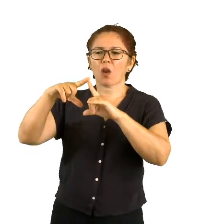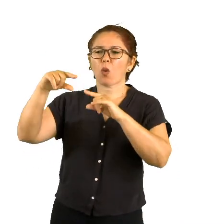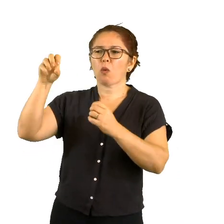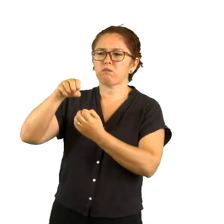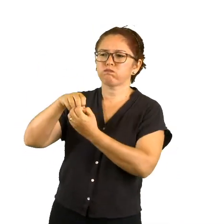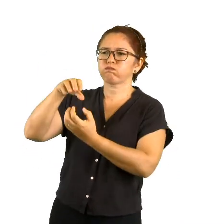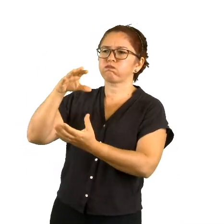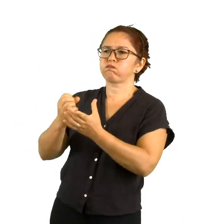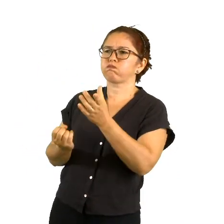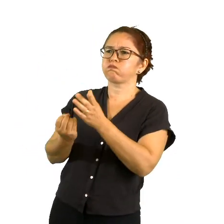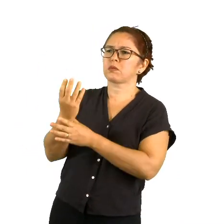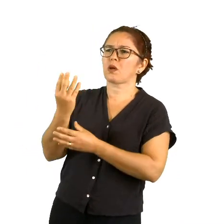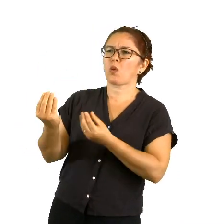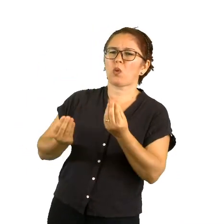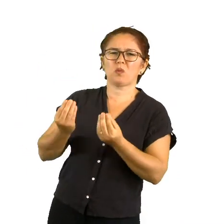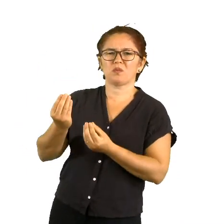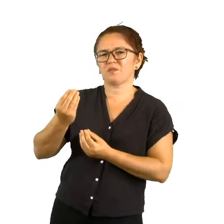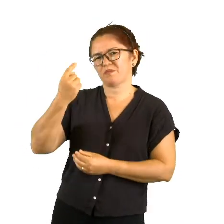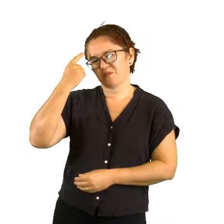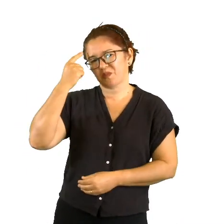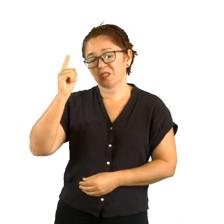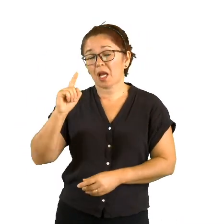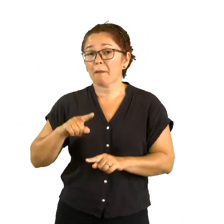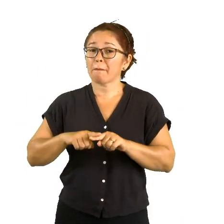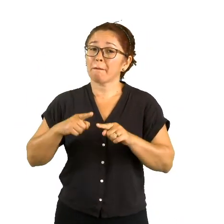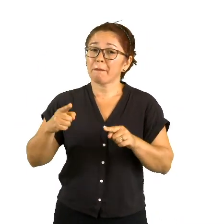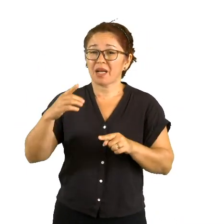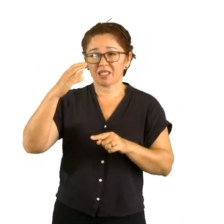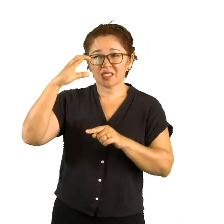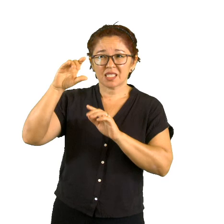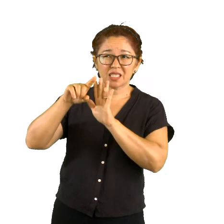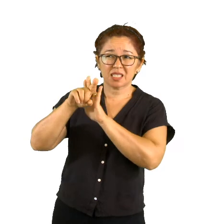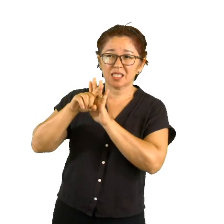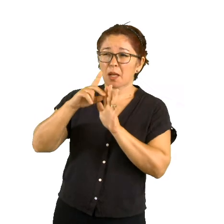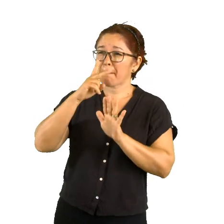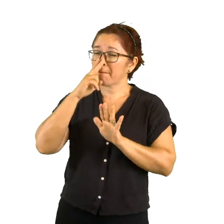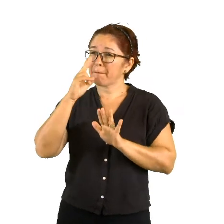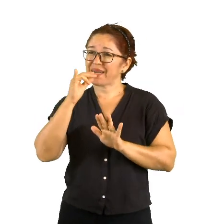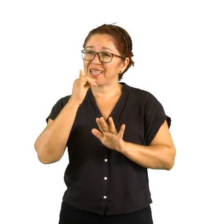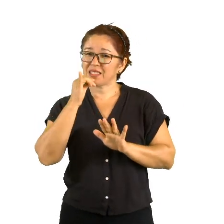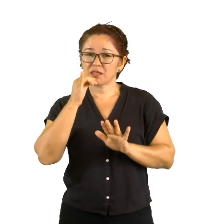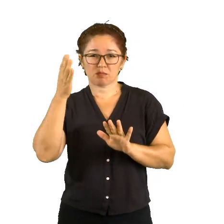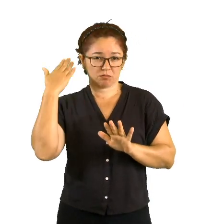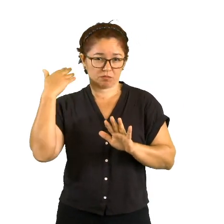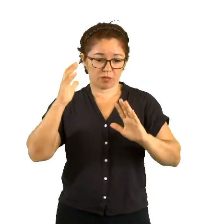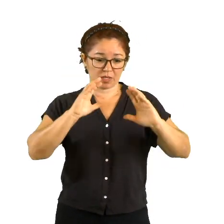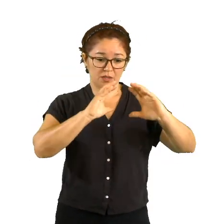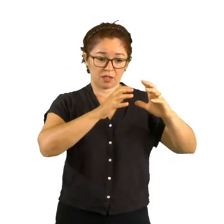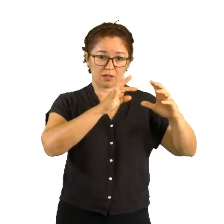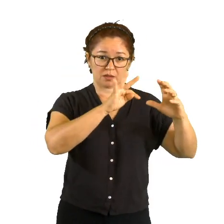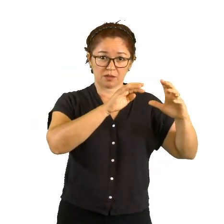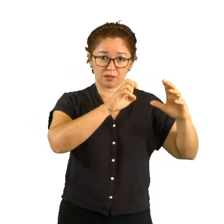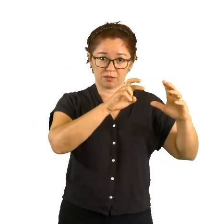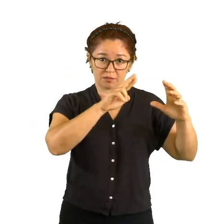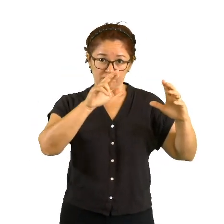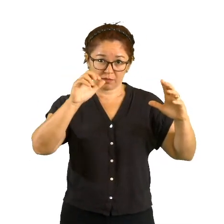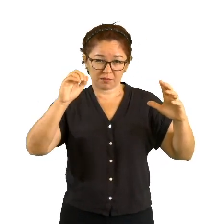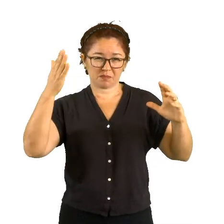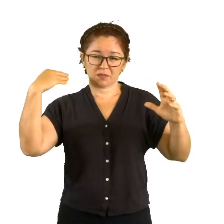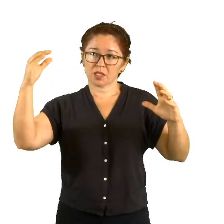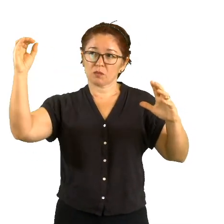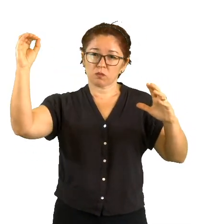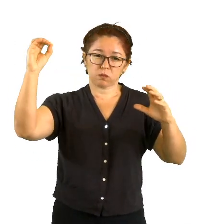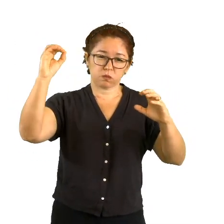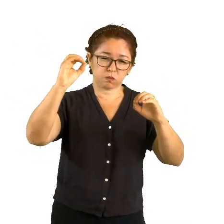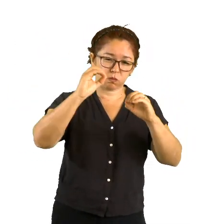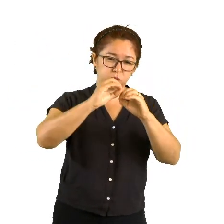a Lua surgiu a partir da colisão da Terra com um outro objeto, mais ou menos do tamanho